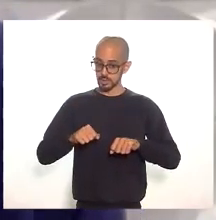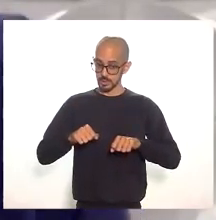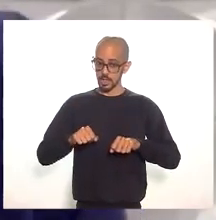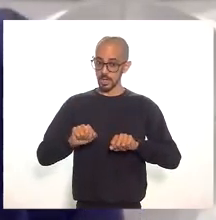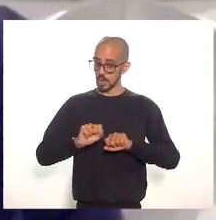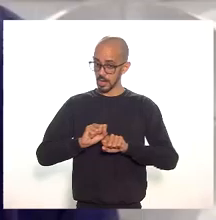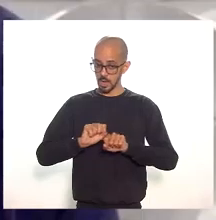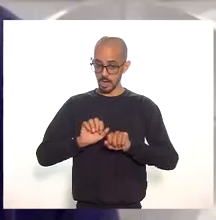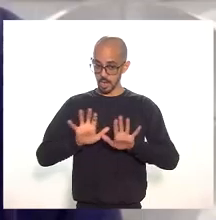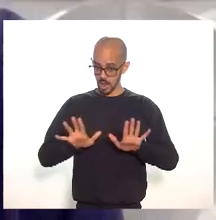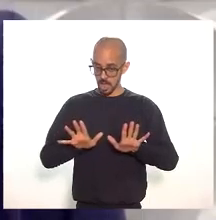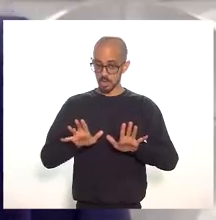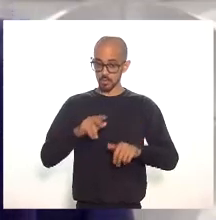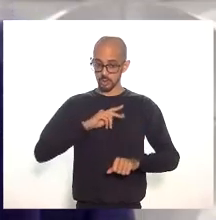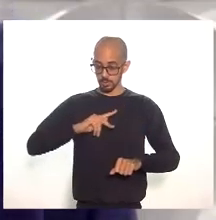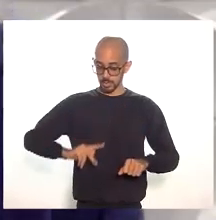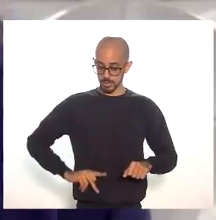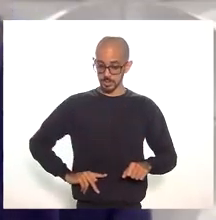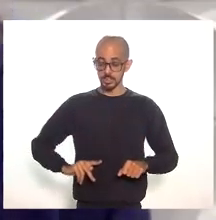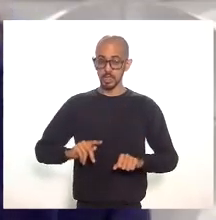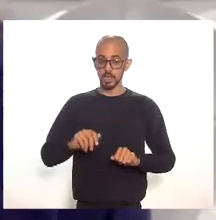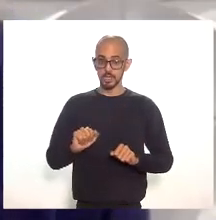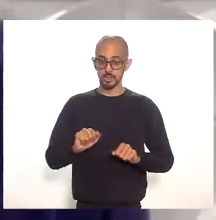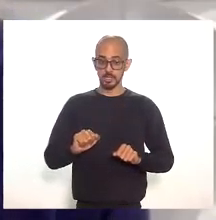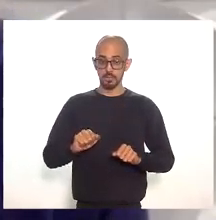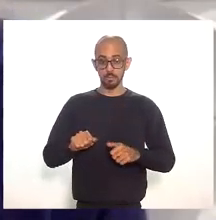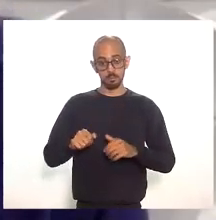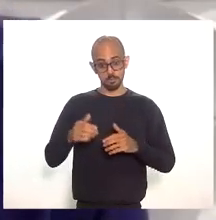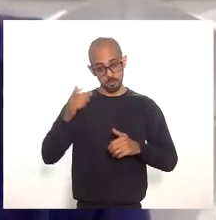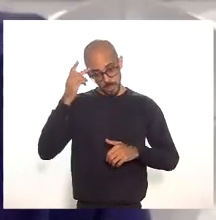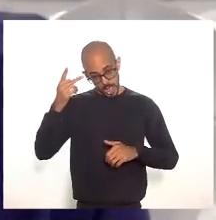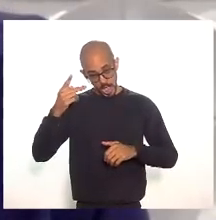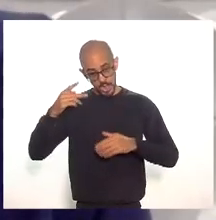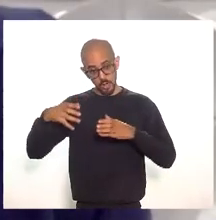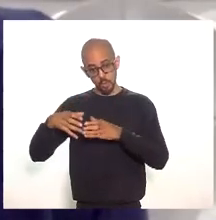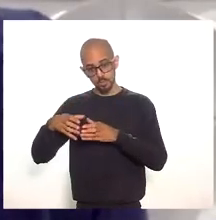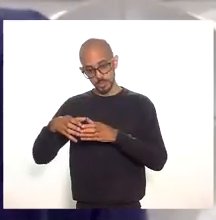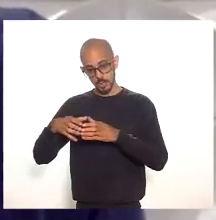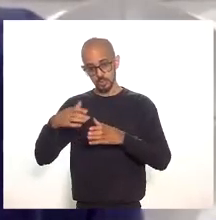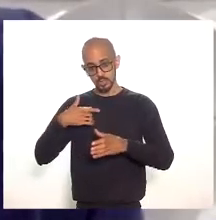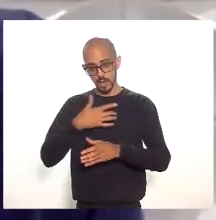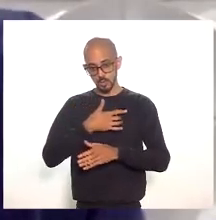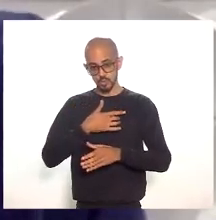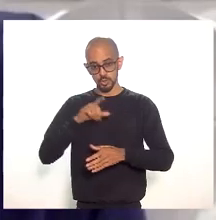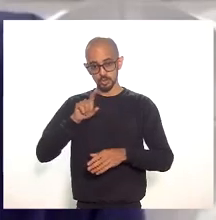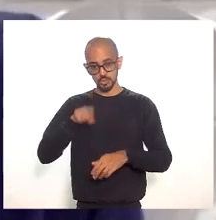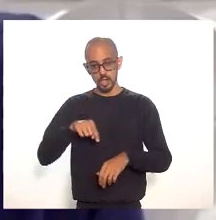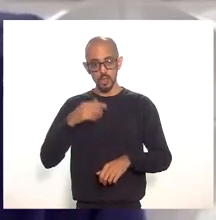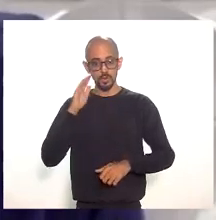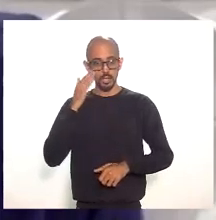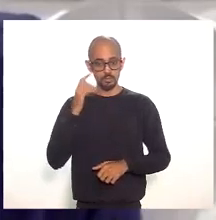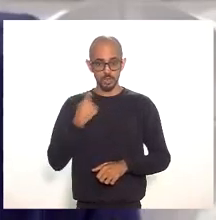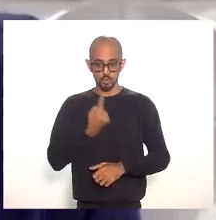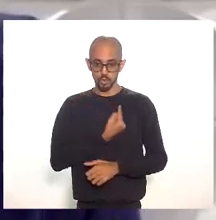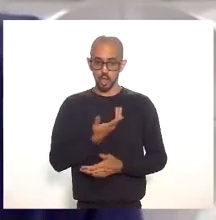direcionado da presidência para a Comissão de Saúde, né? Esse é o nosso entendimento. Então, eu